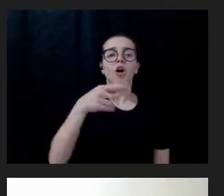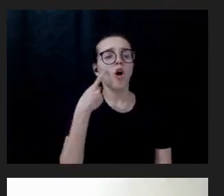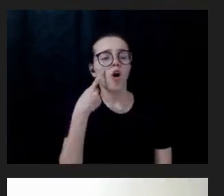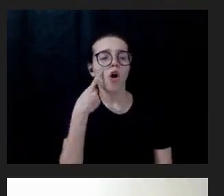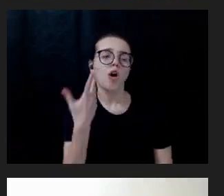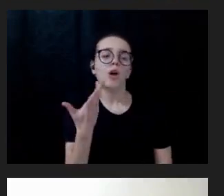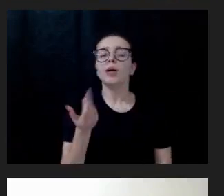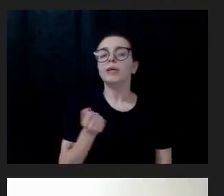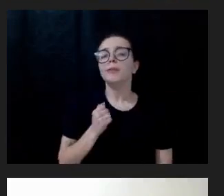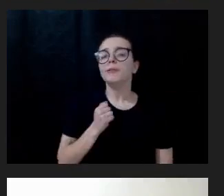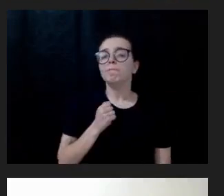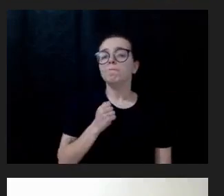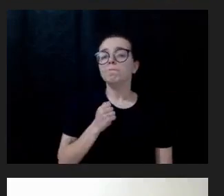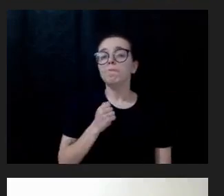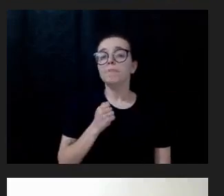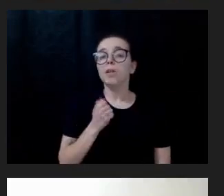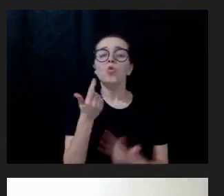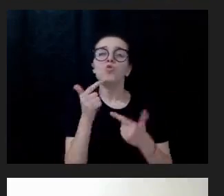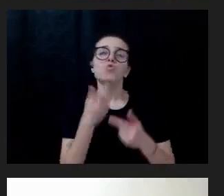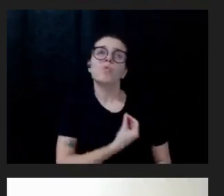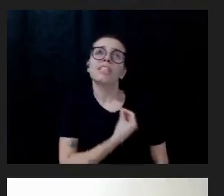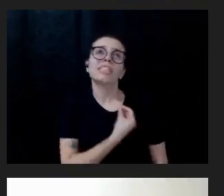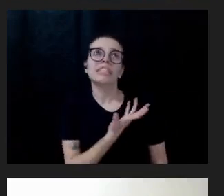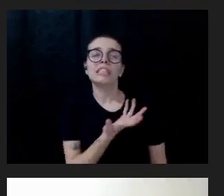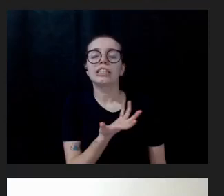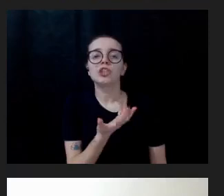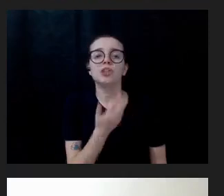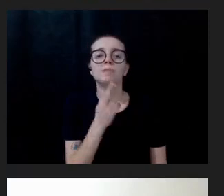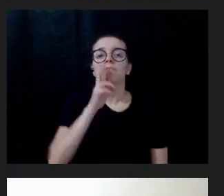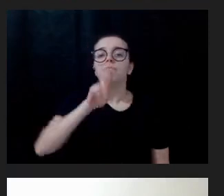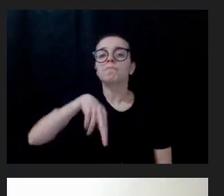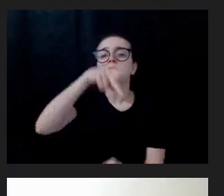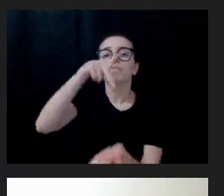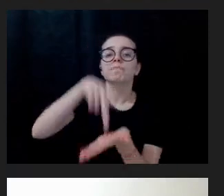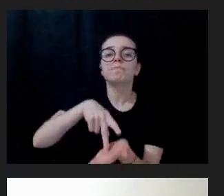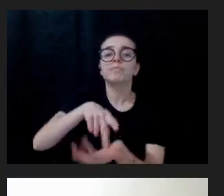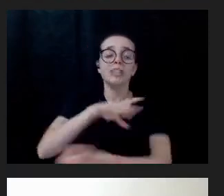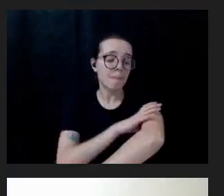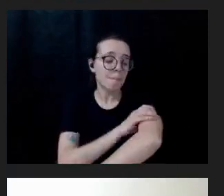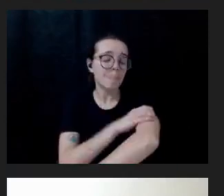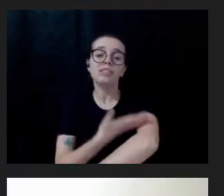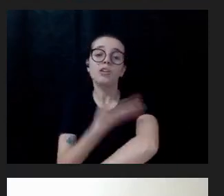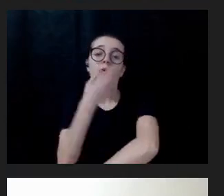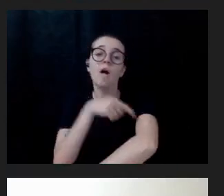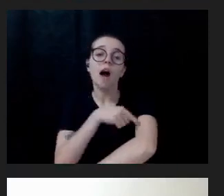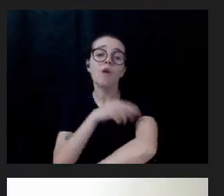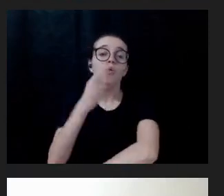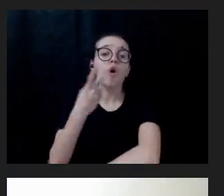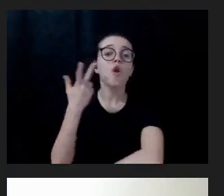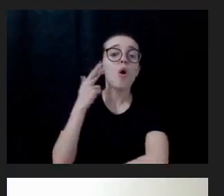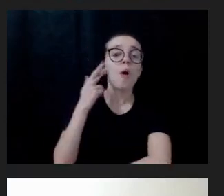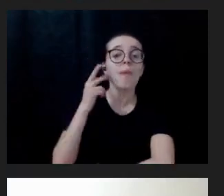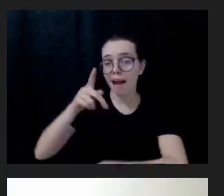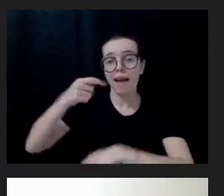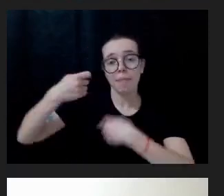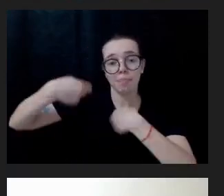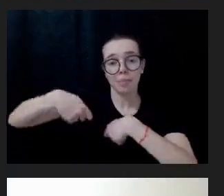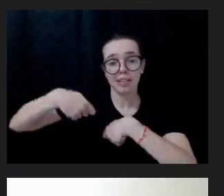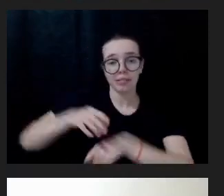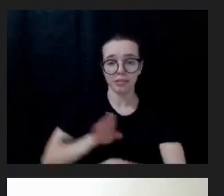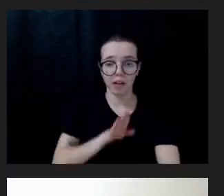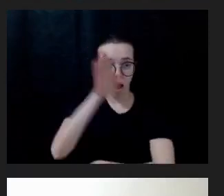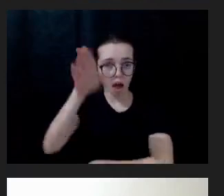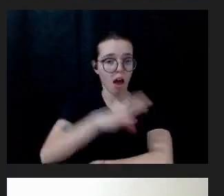não tem como a gente saber se a pessoa está com a pressão alta ou normal sem medir. É necessário que meça a